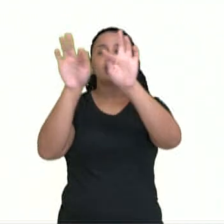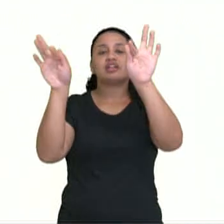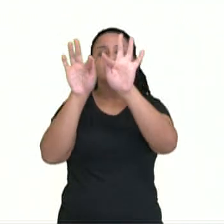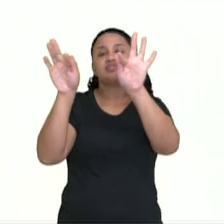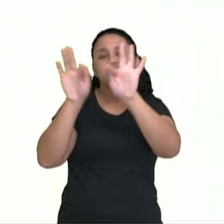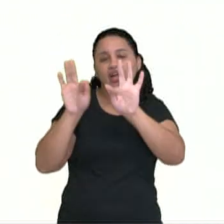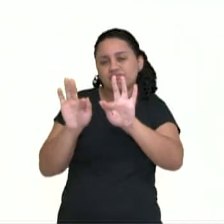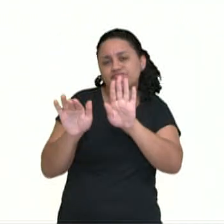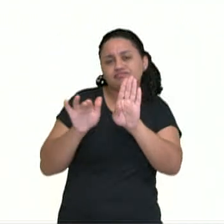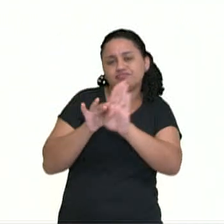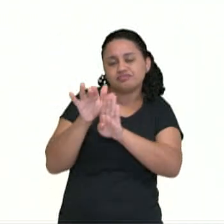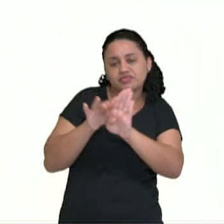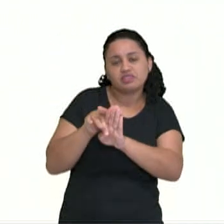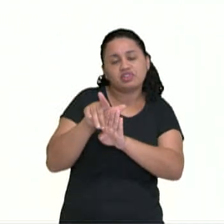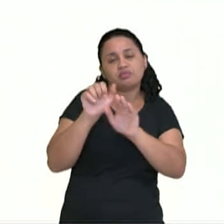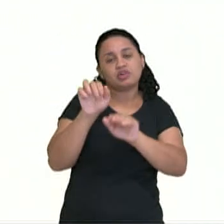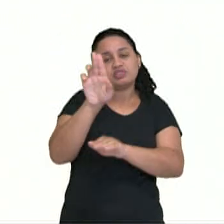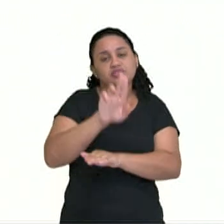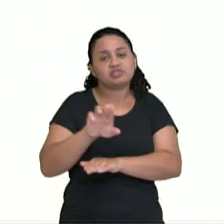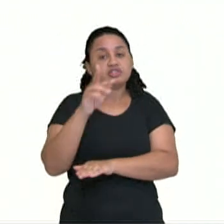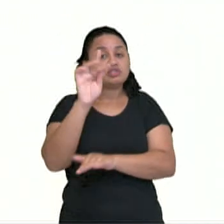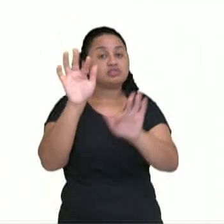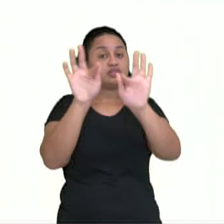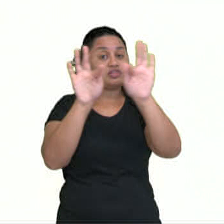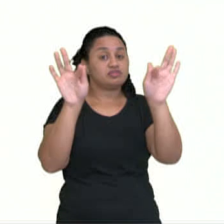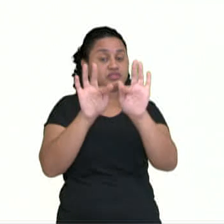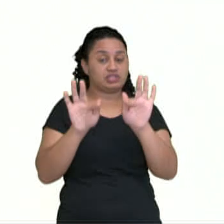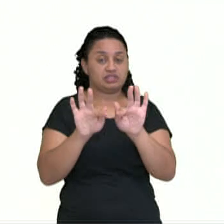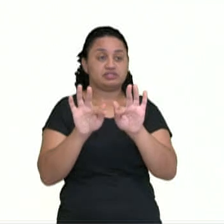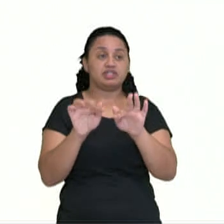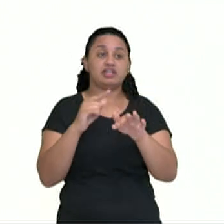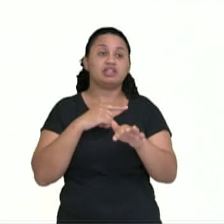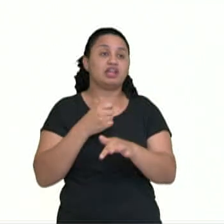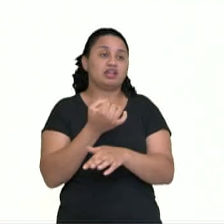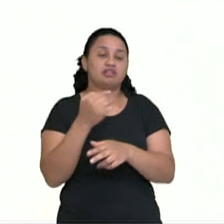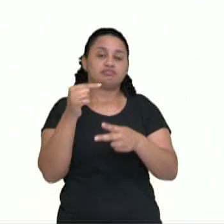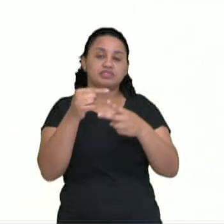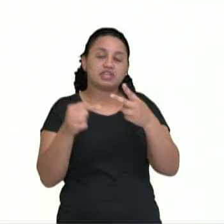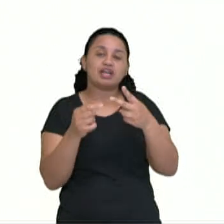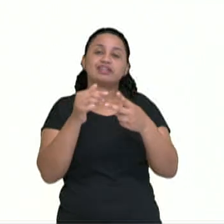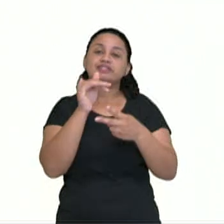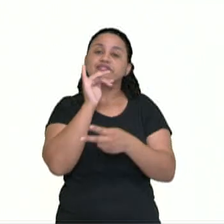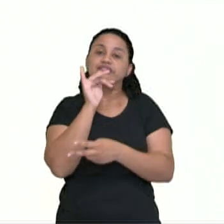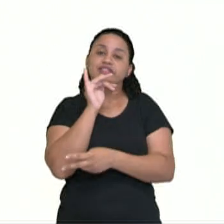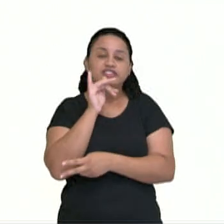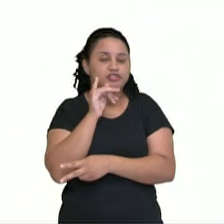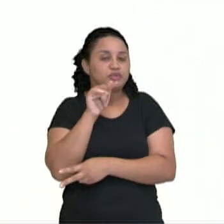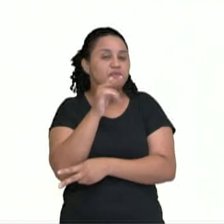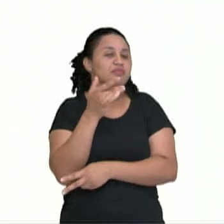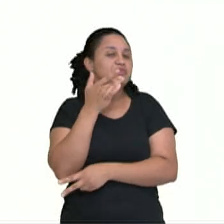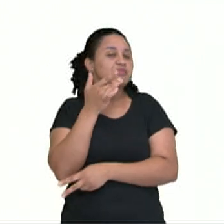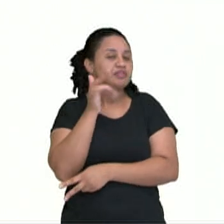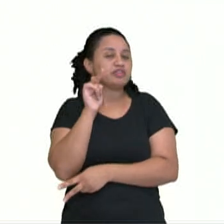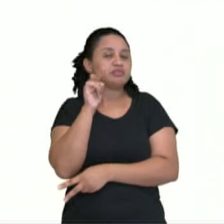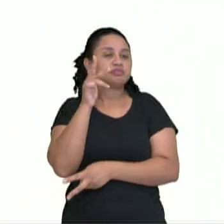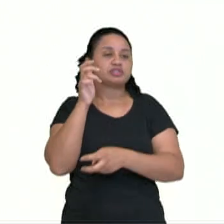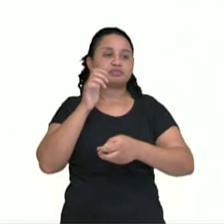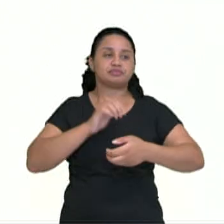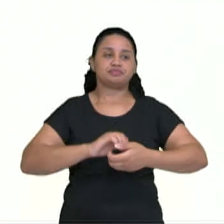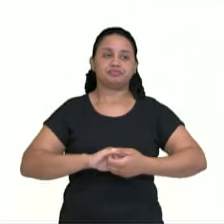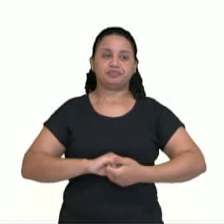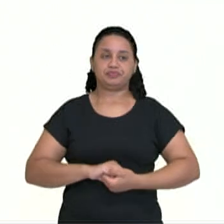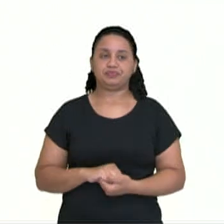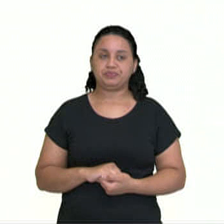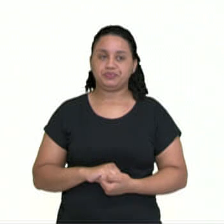vai poder utilizar na sua frase. Eu fiz aqui alguns exemplos para ficar mais fácil para você. Personally,